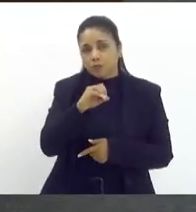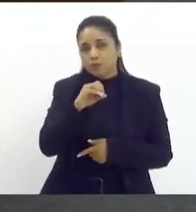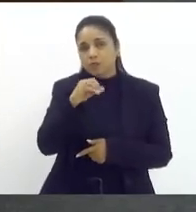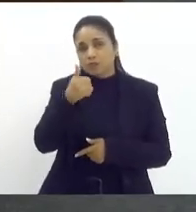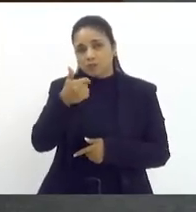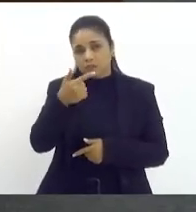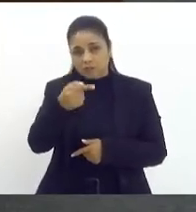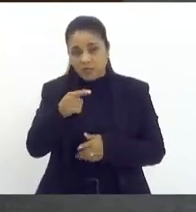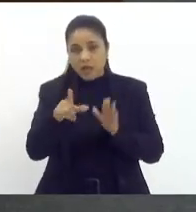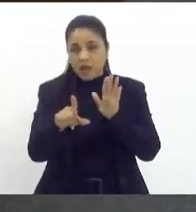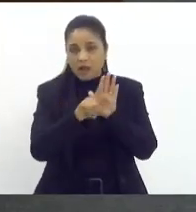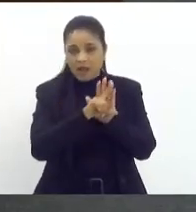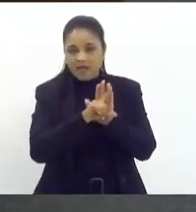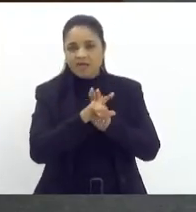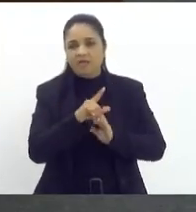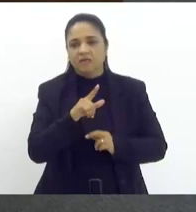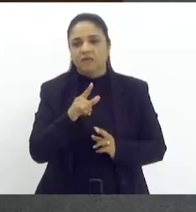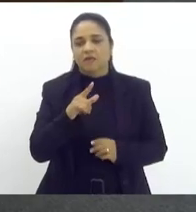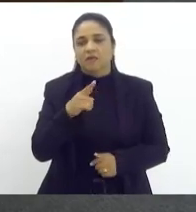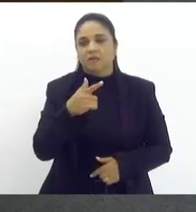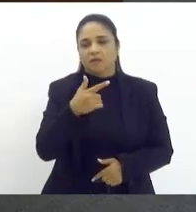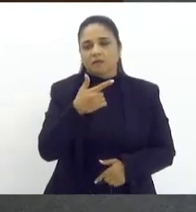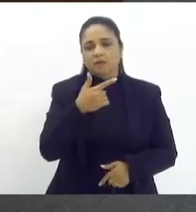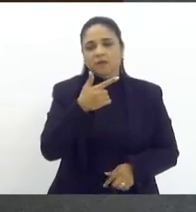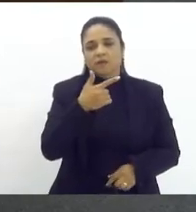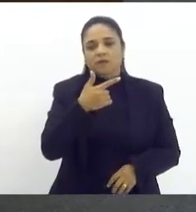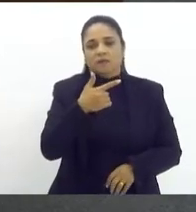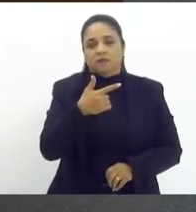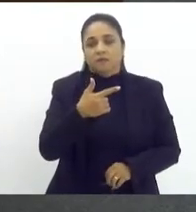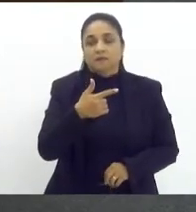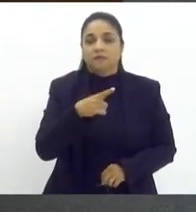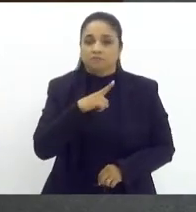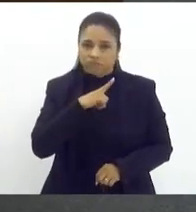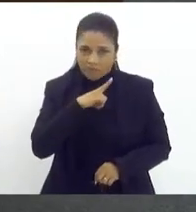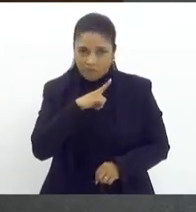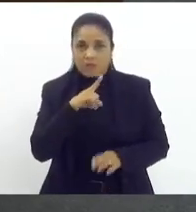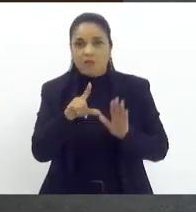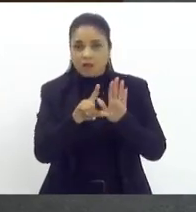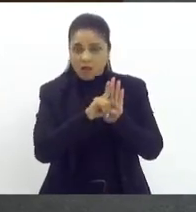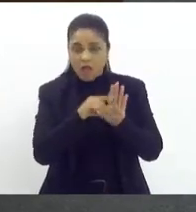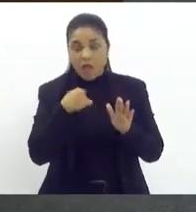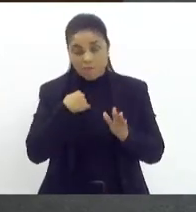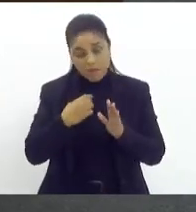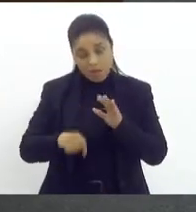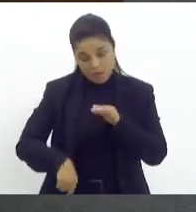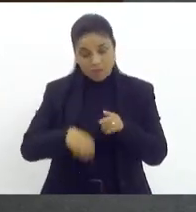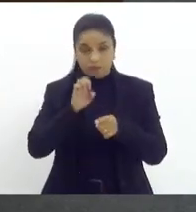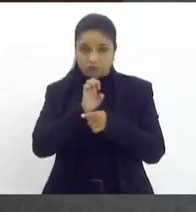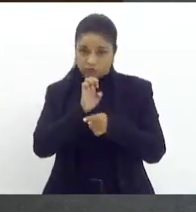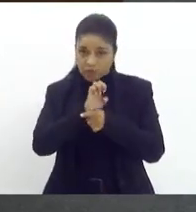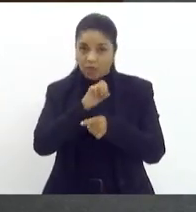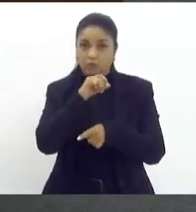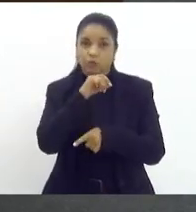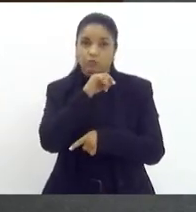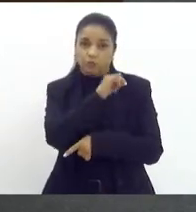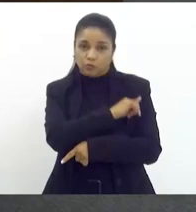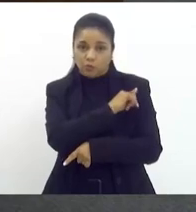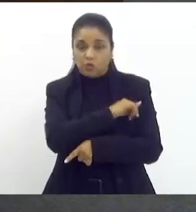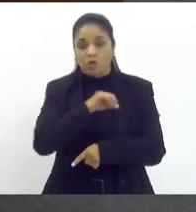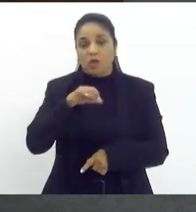13.435 aqui no estado do Rio de Janeiro essa lei é de minha autoria e a lei